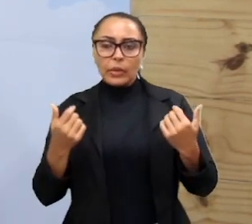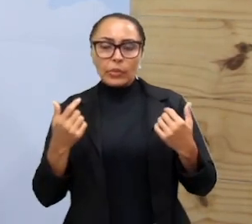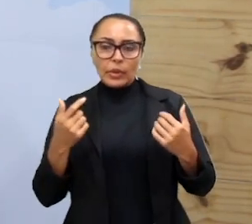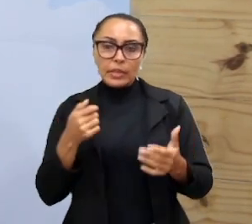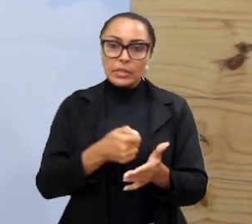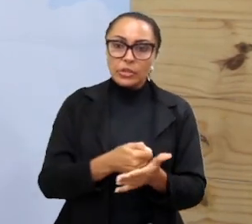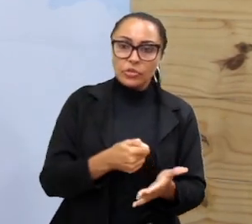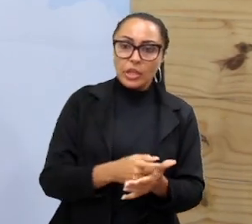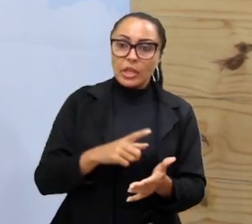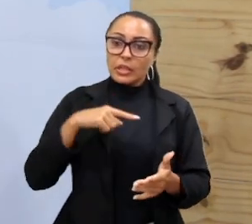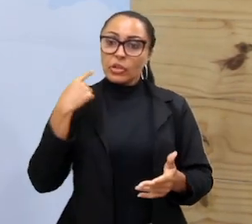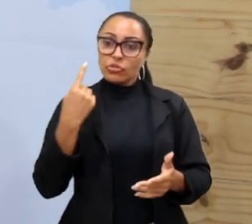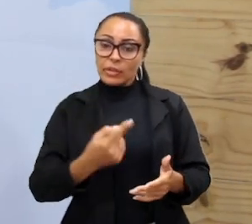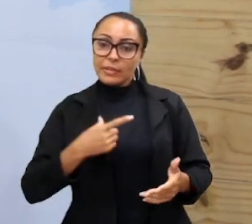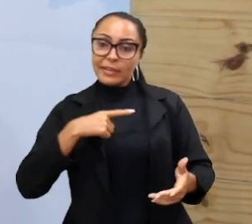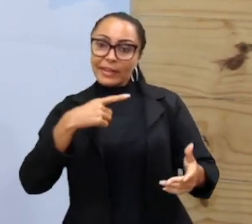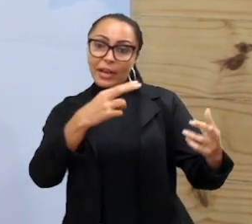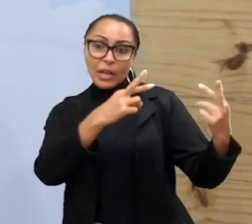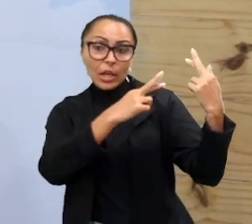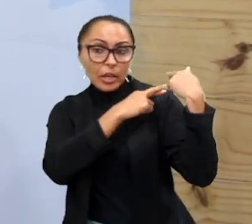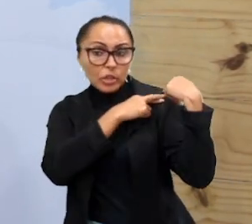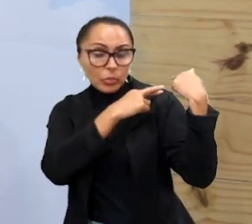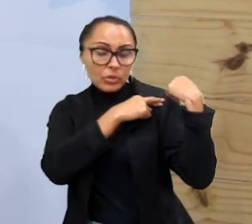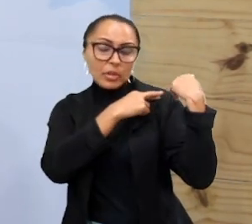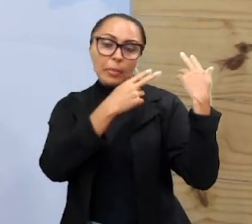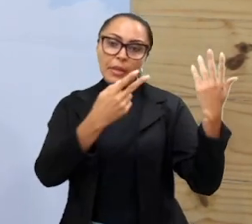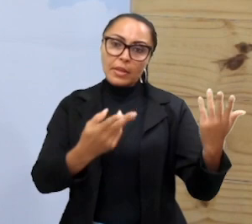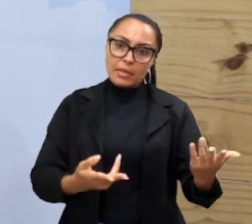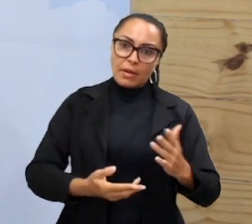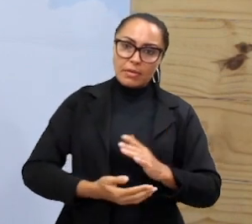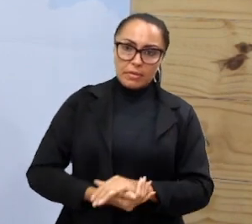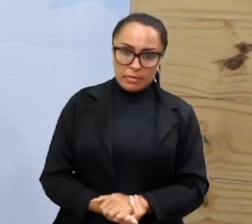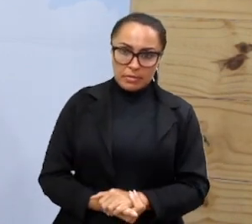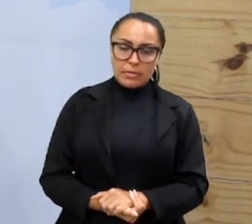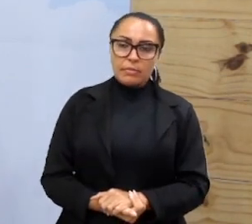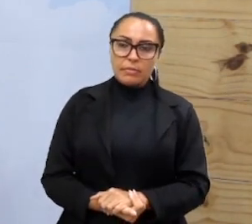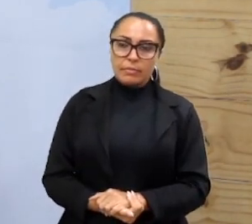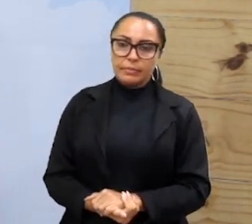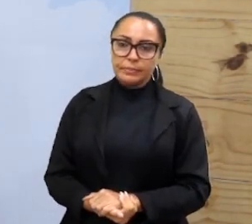gente tenha responsabilidade perante aquilo que a gente está